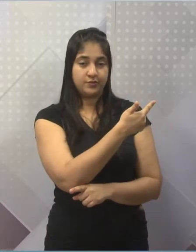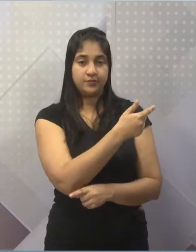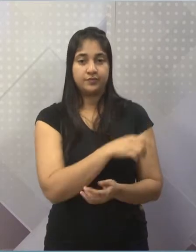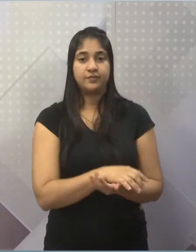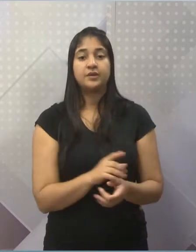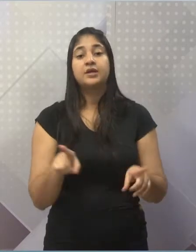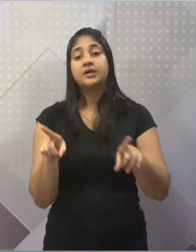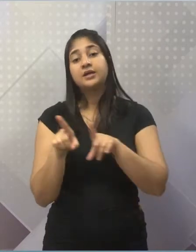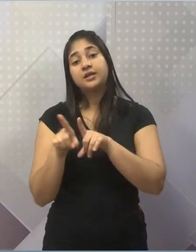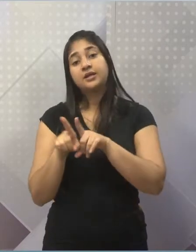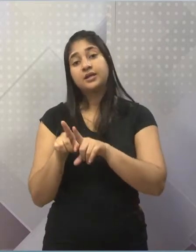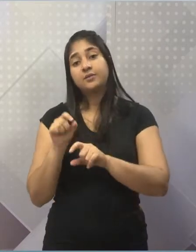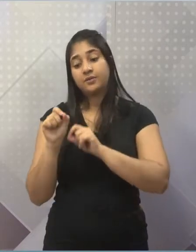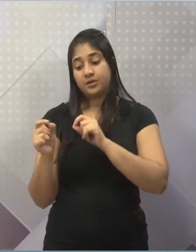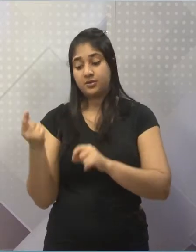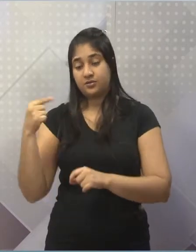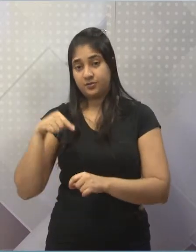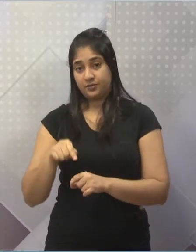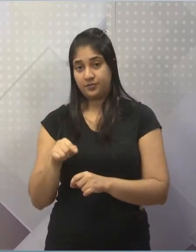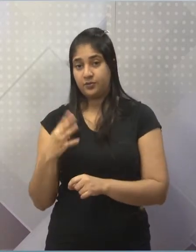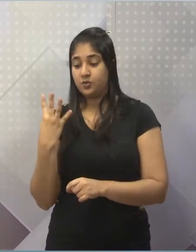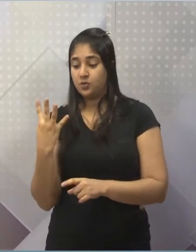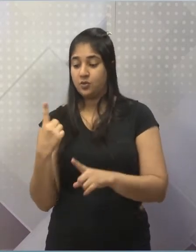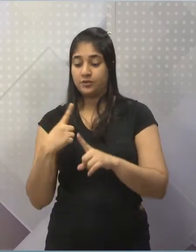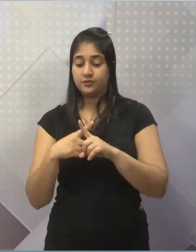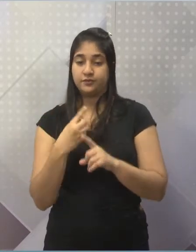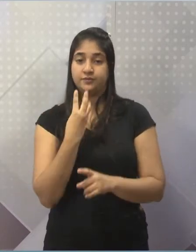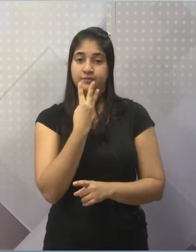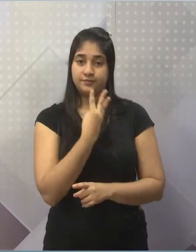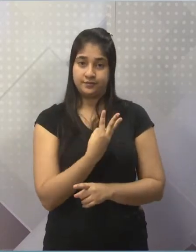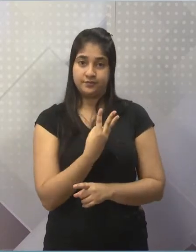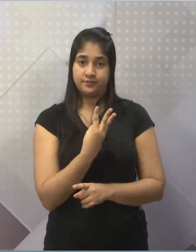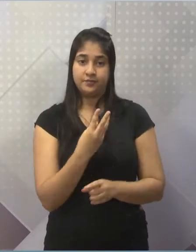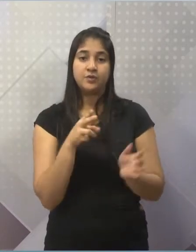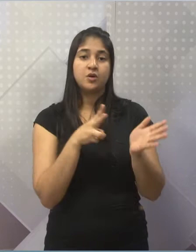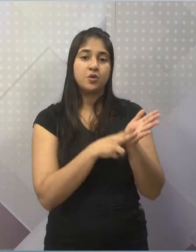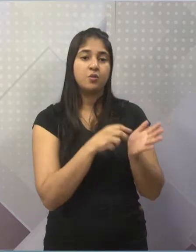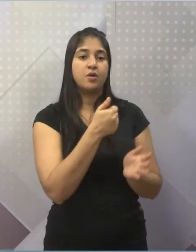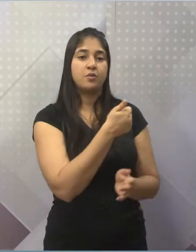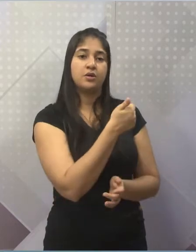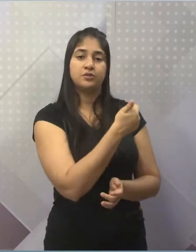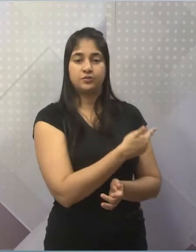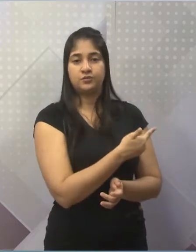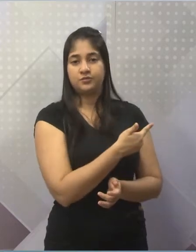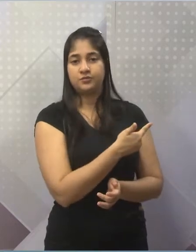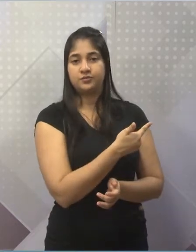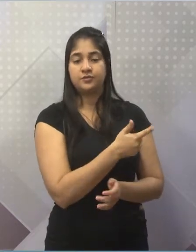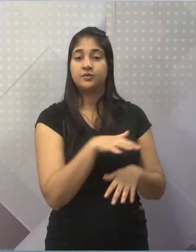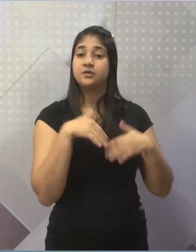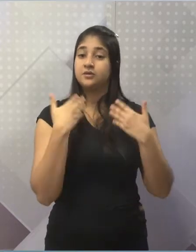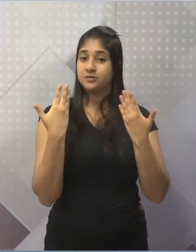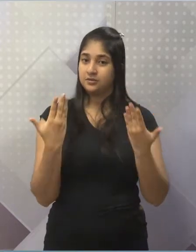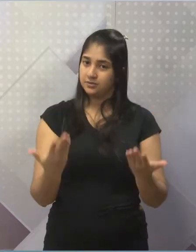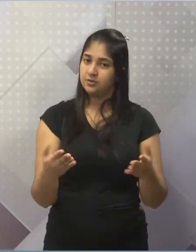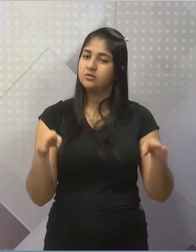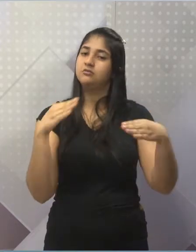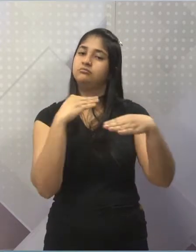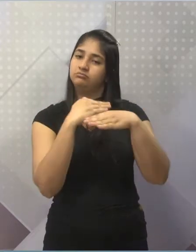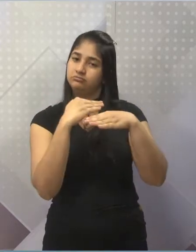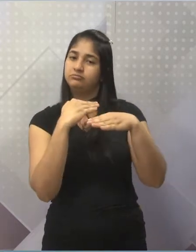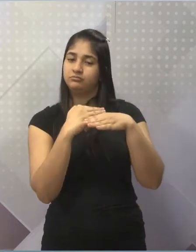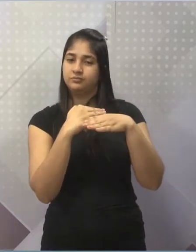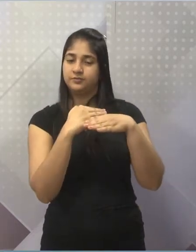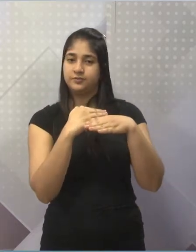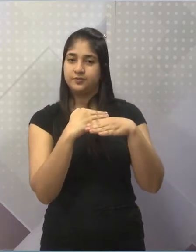gente precisa multiplicar esses dois. 4 vezes 3, 12 também. Eles são